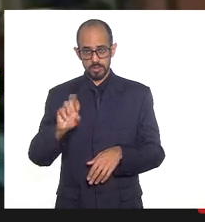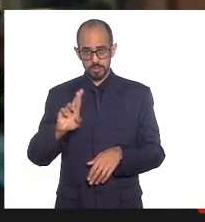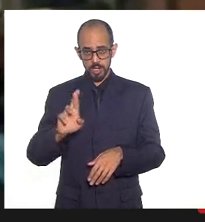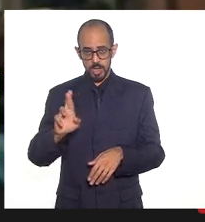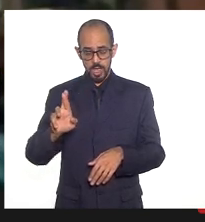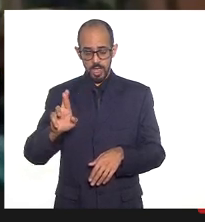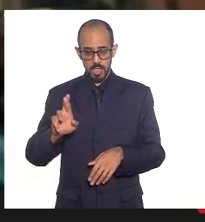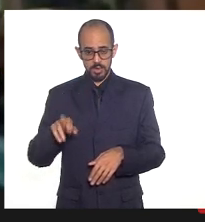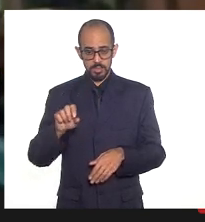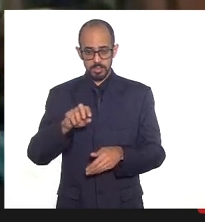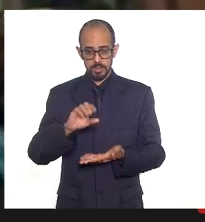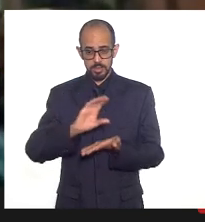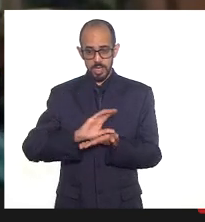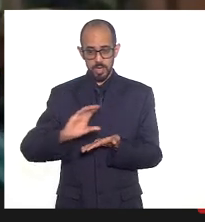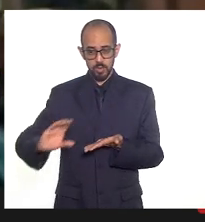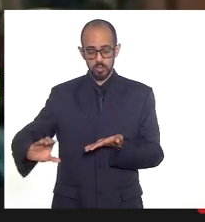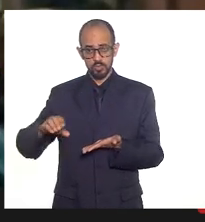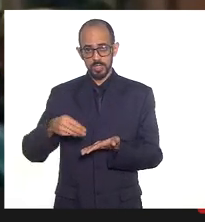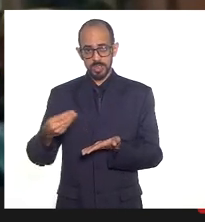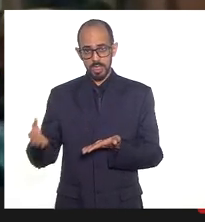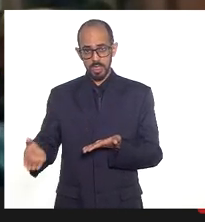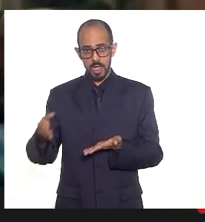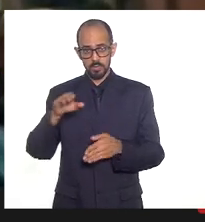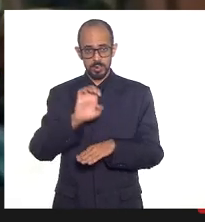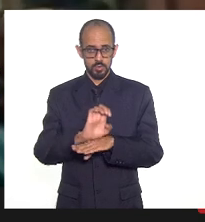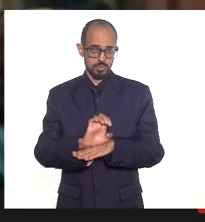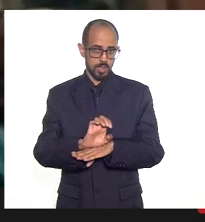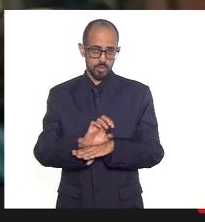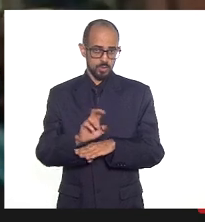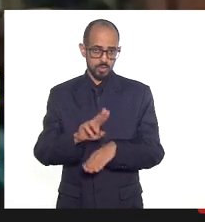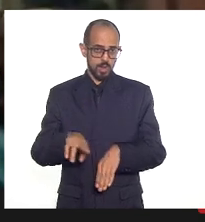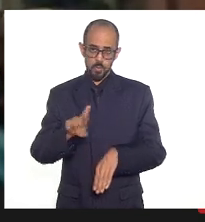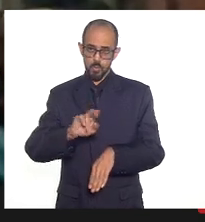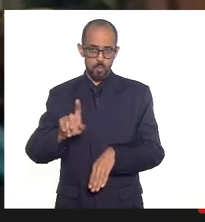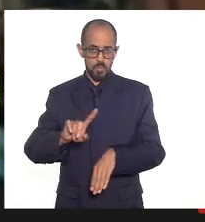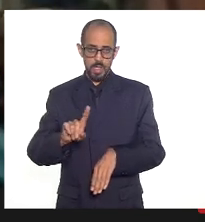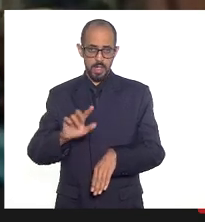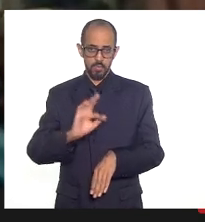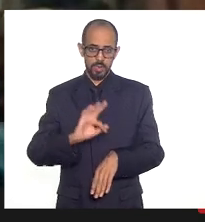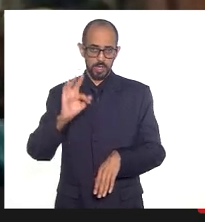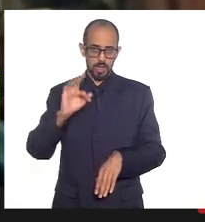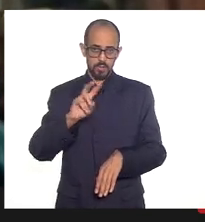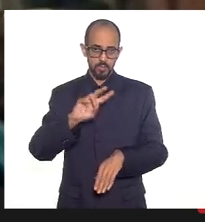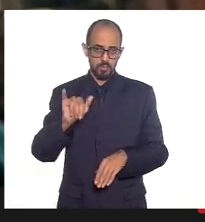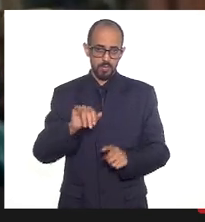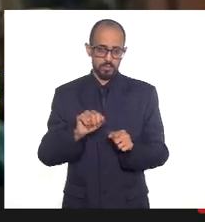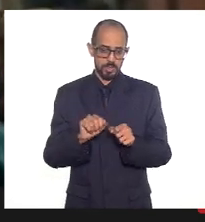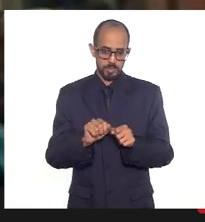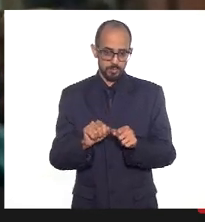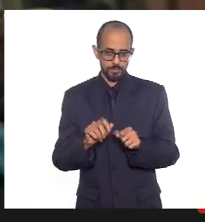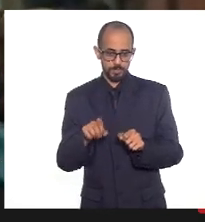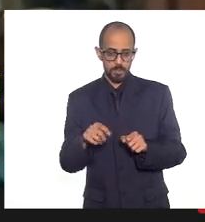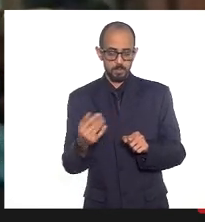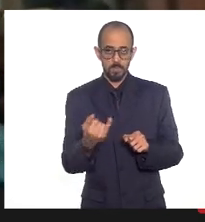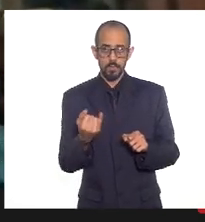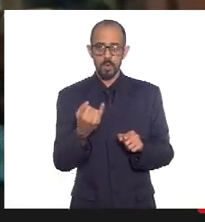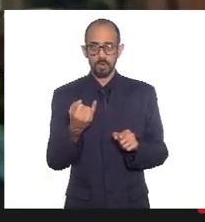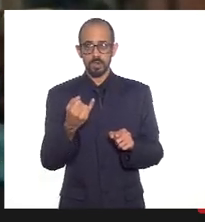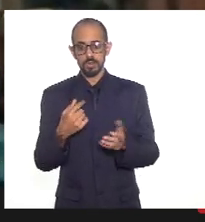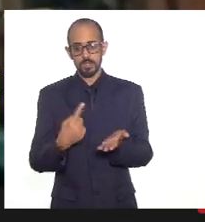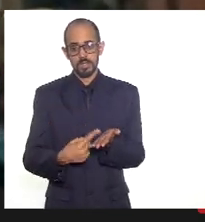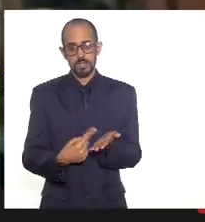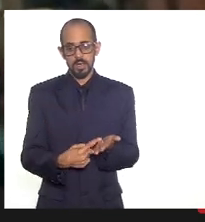esses recursos vão ser repassados para os estados, não vai ser a União que vai executar. Então é fundamental, deputado Valdec, essas